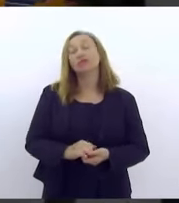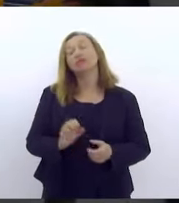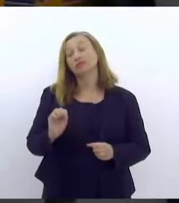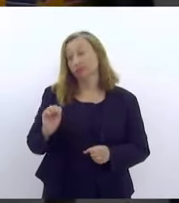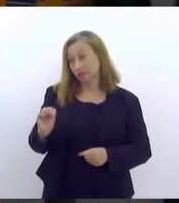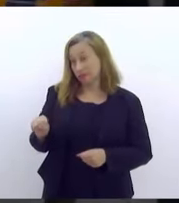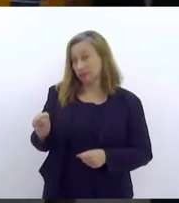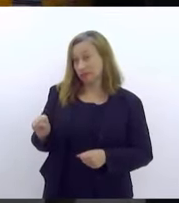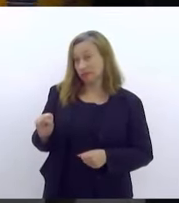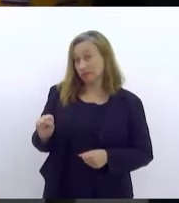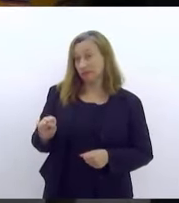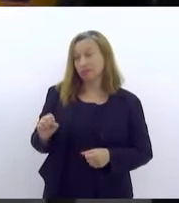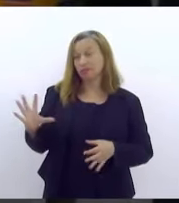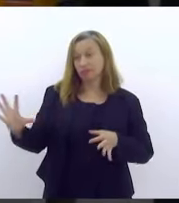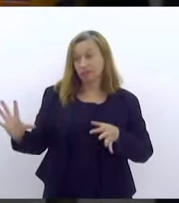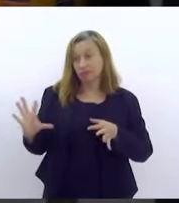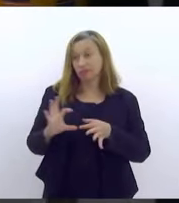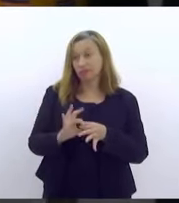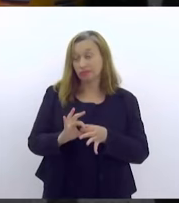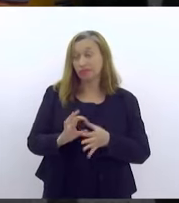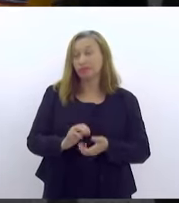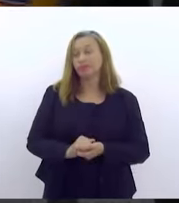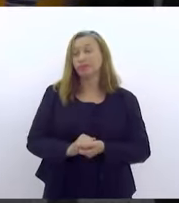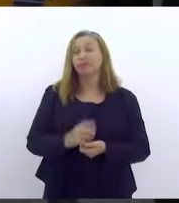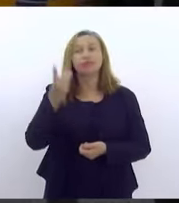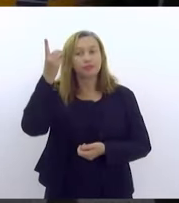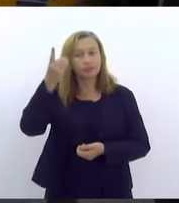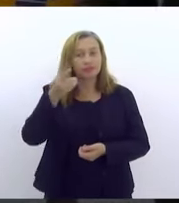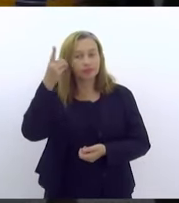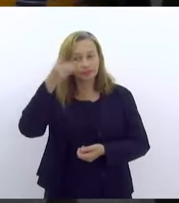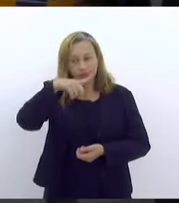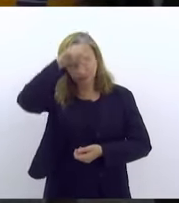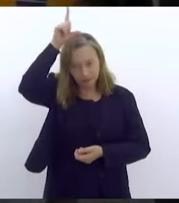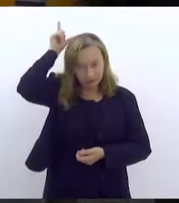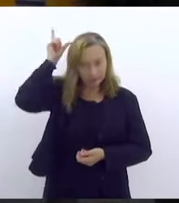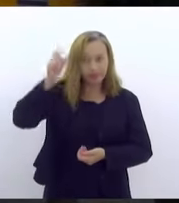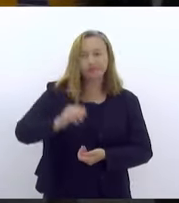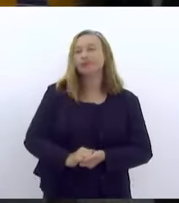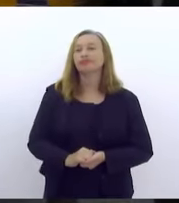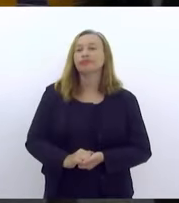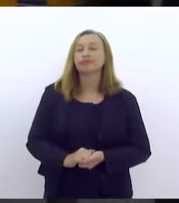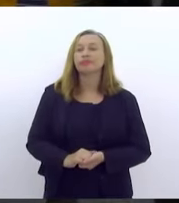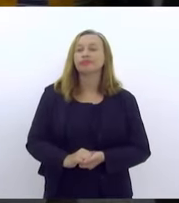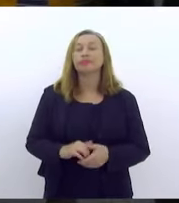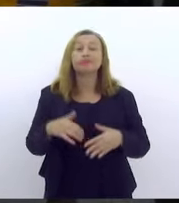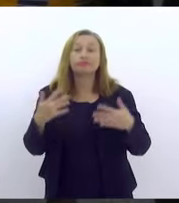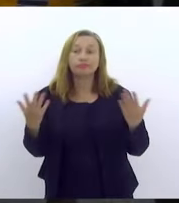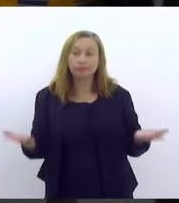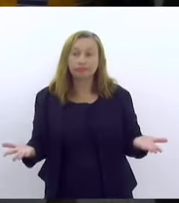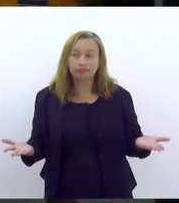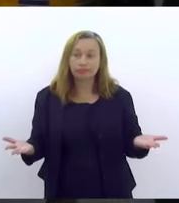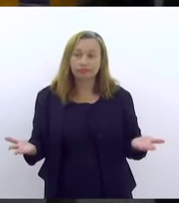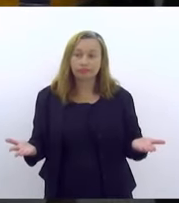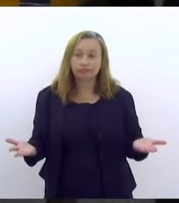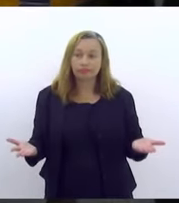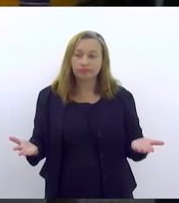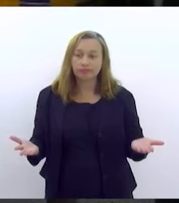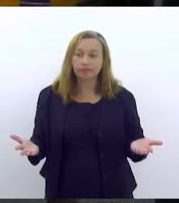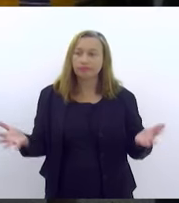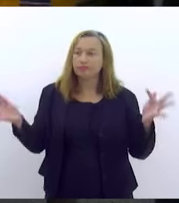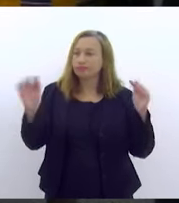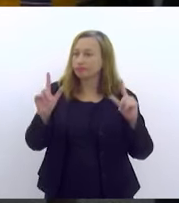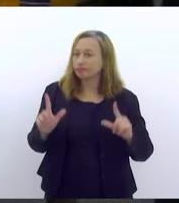Claro, é complementar, deputado Luiz Paulo, é complementar. Então, foi